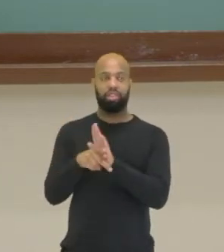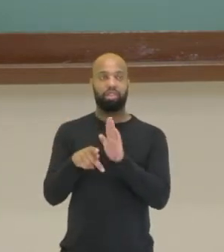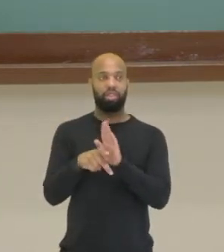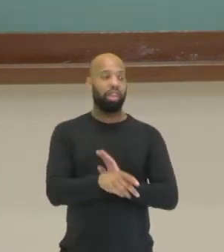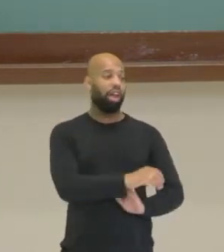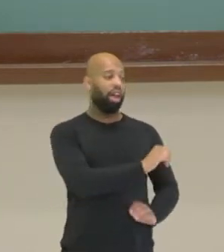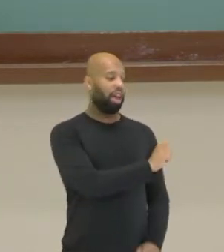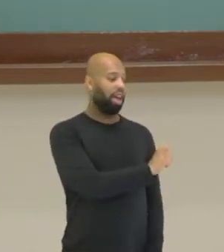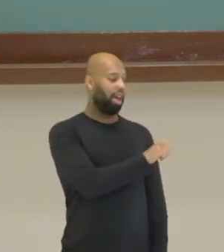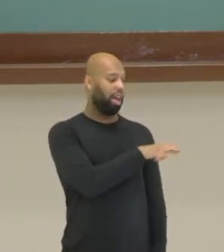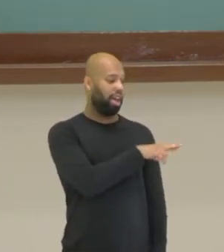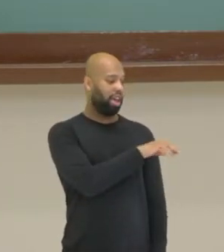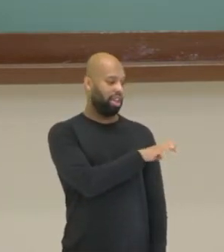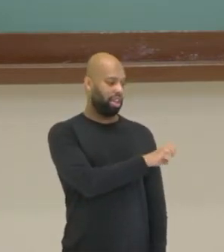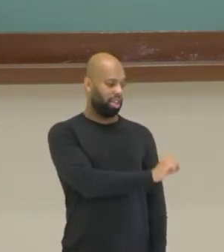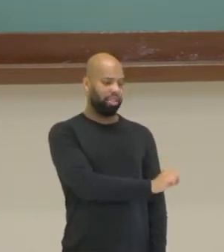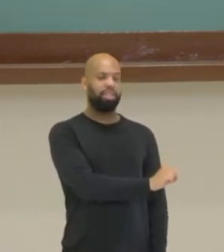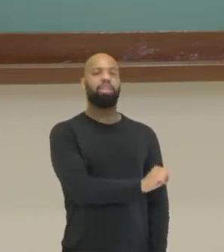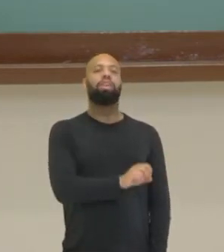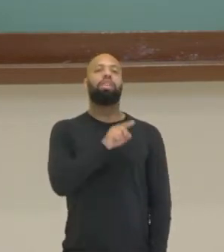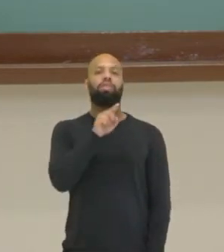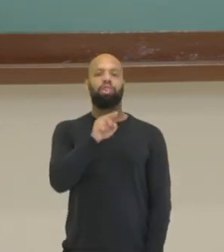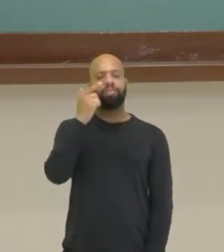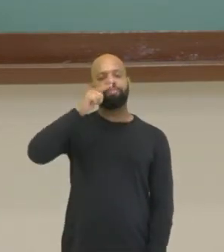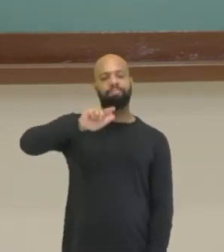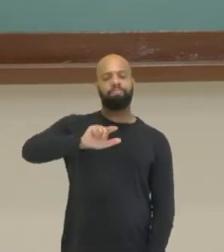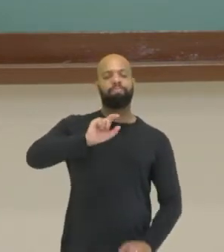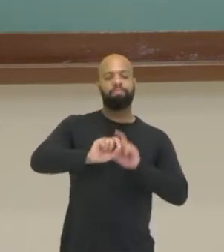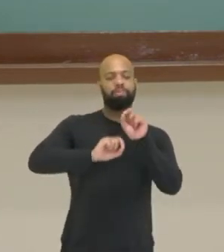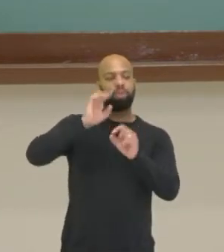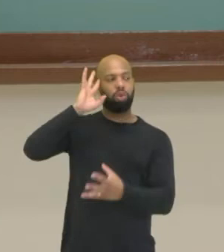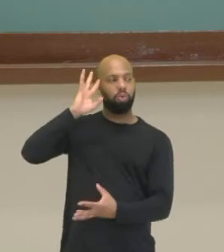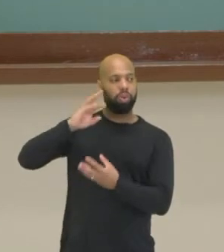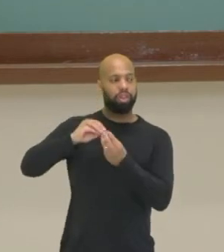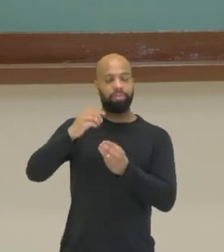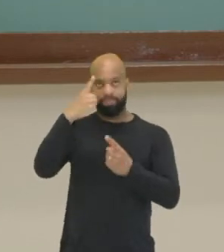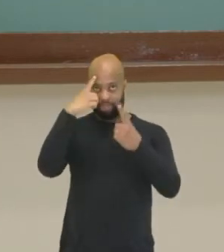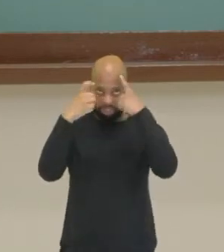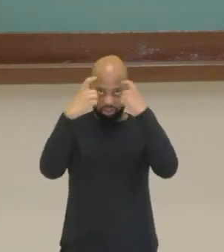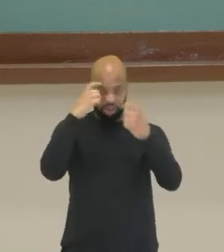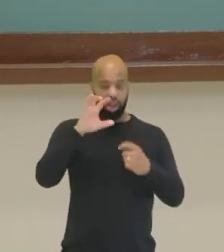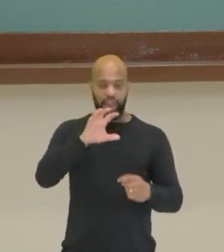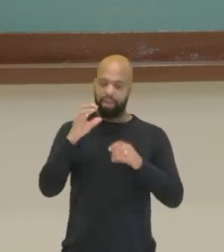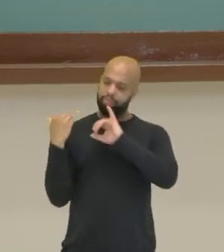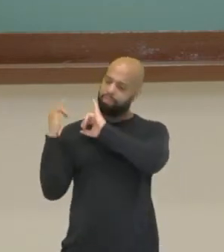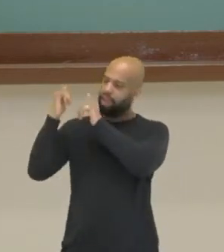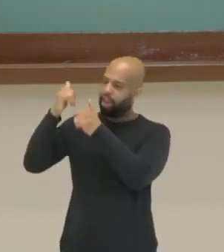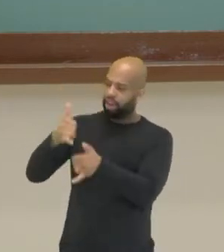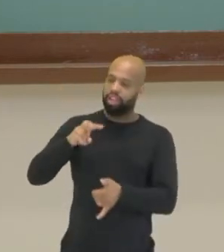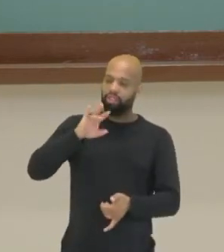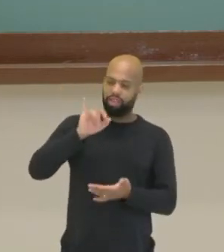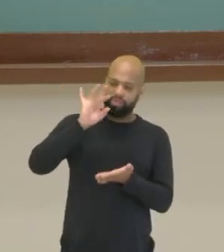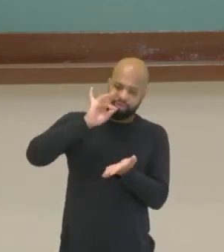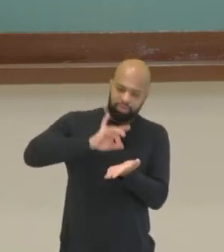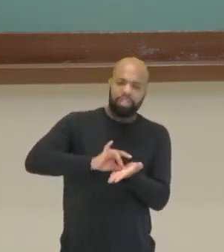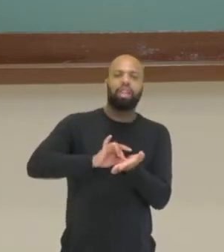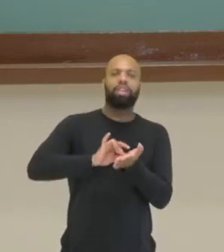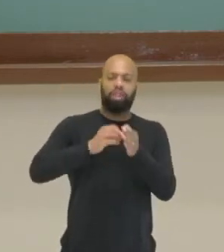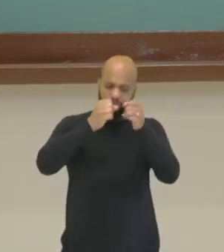mitologia grega, e você conseguiria então entender que eles inventaram essa lenda para legitimar o poder